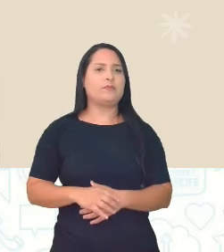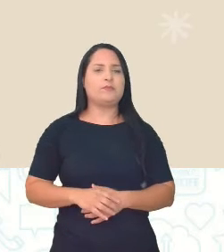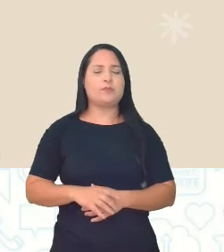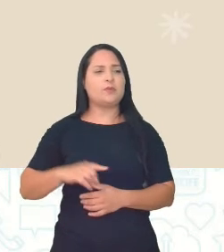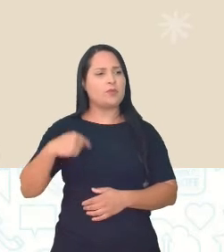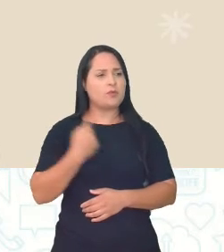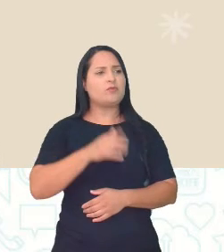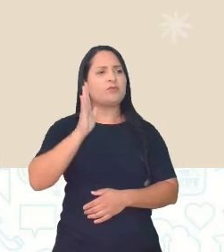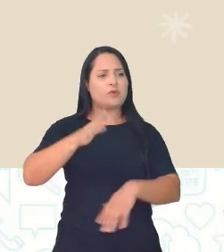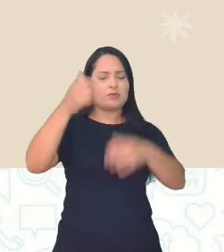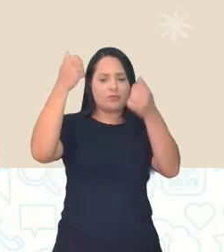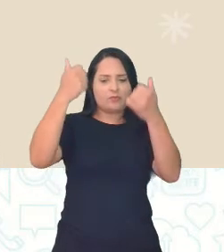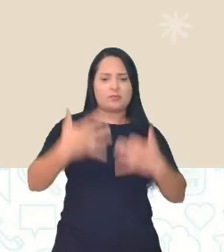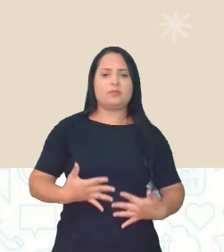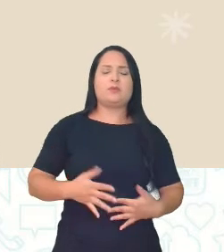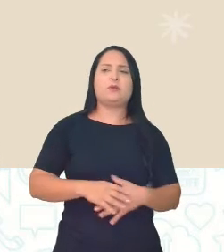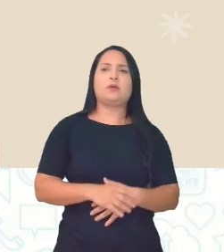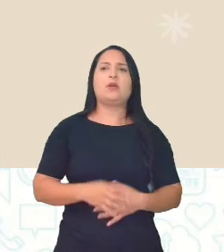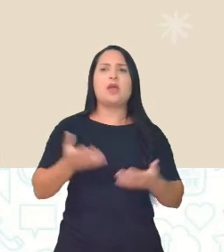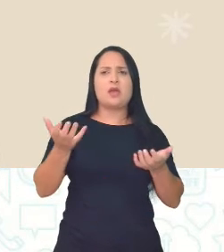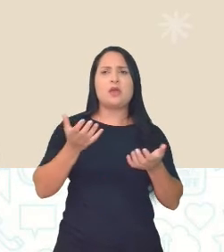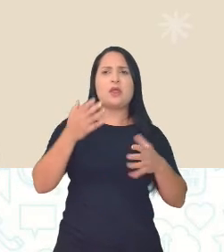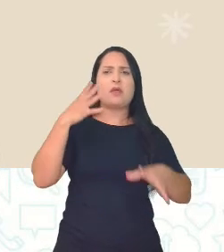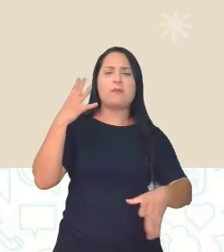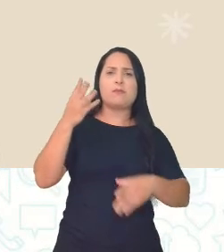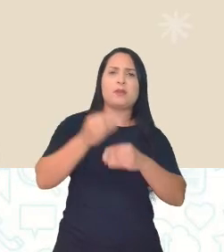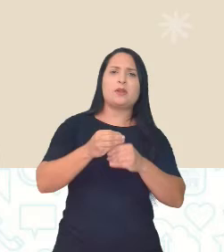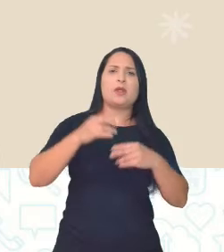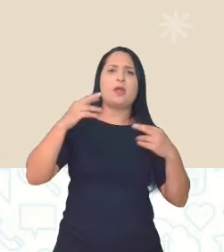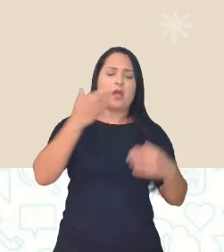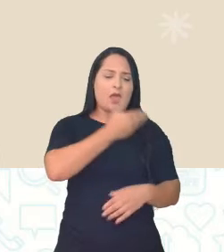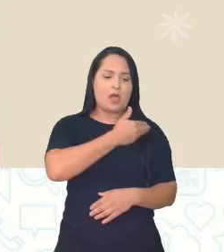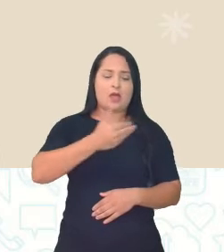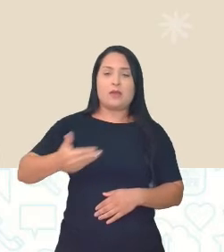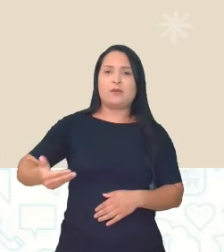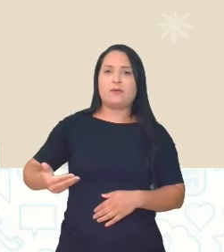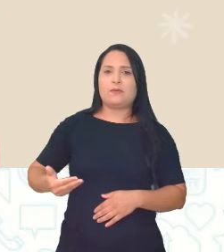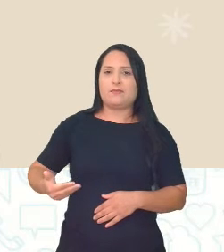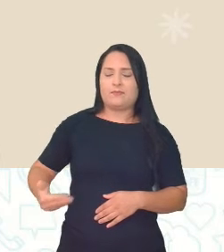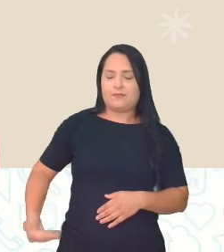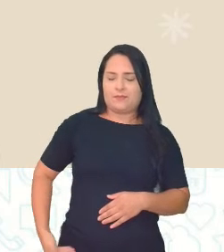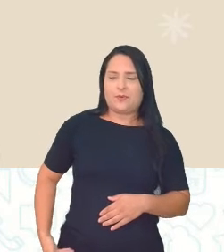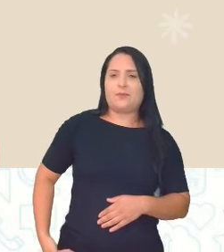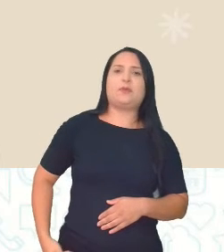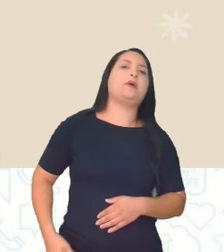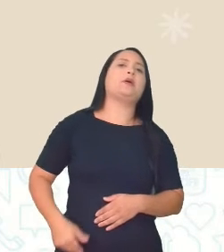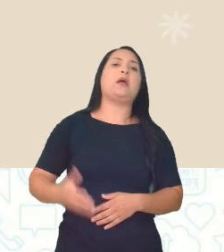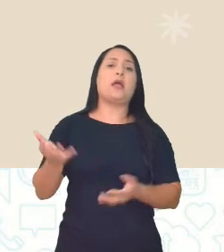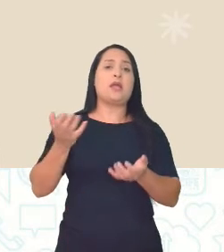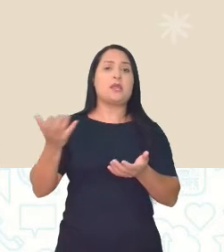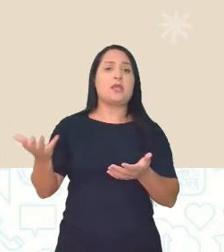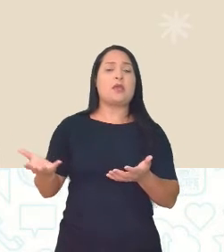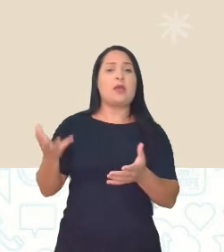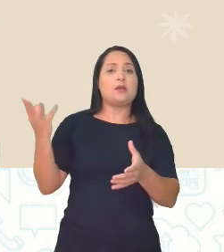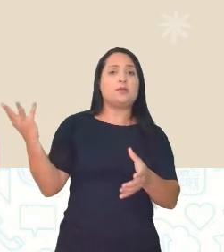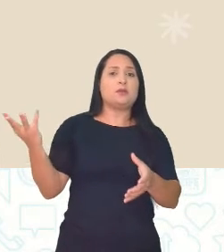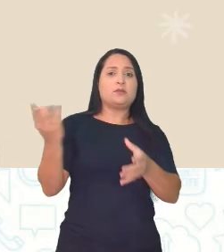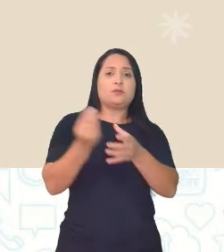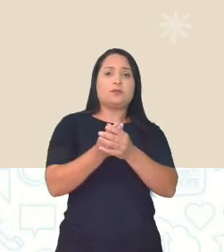falando, e pretendiam implementar a República no Brasil. Olha aí o que eu estava falando no início da aula,